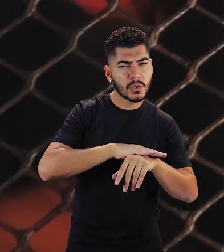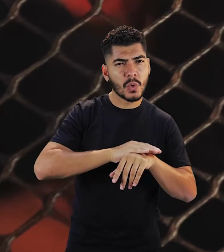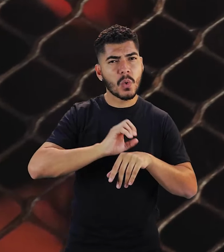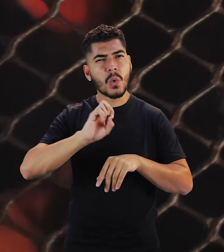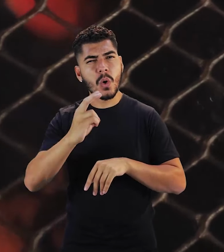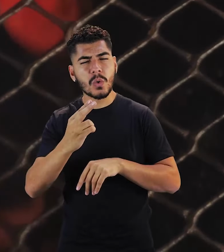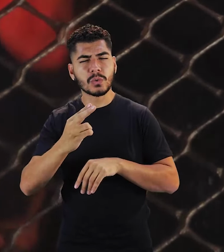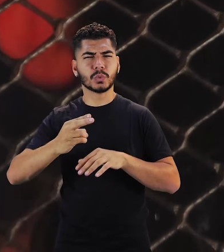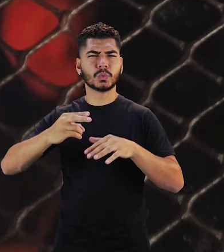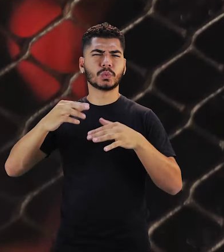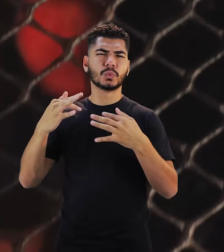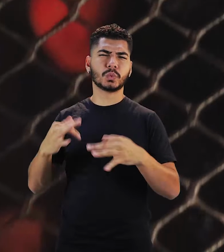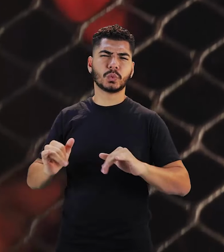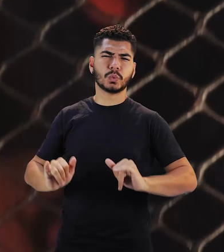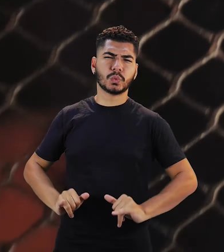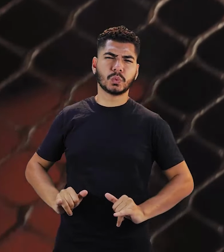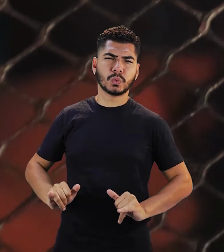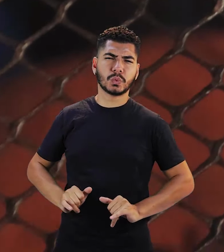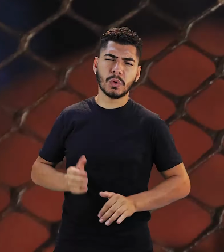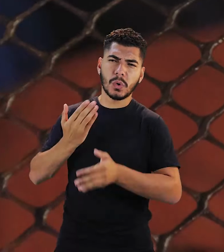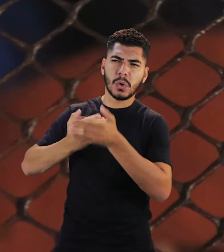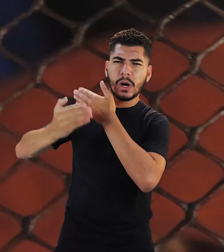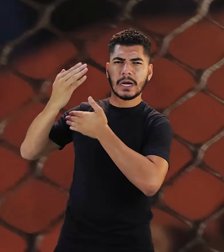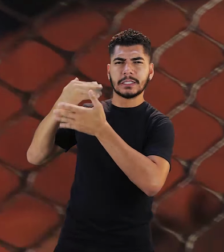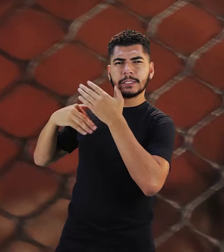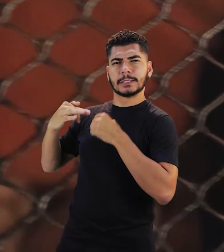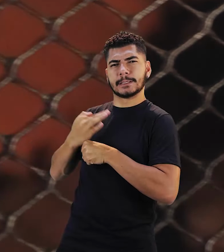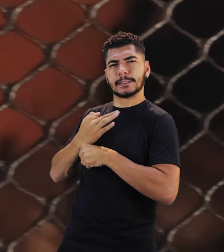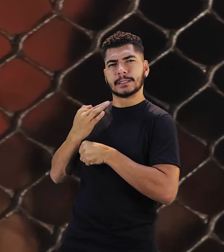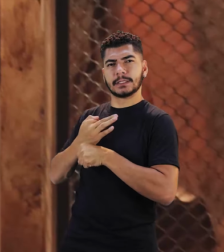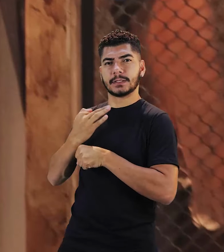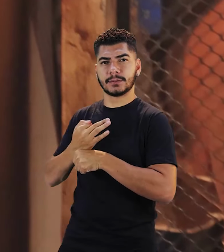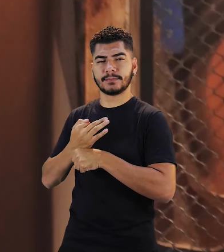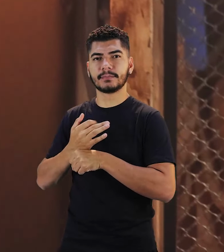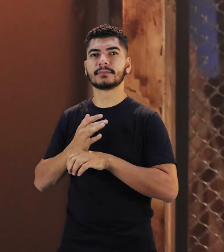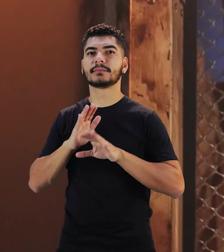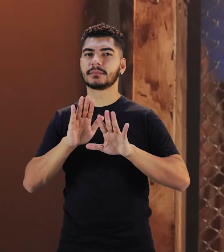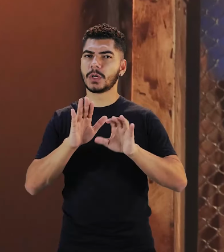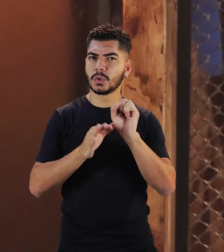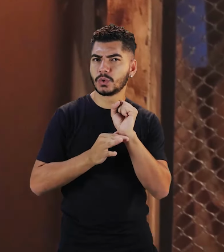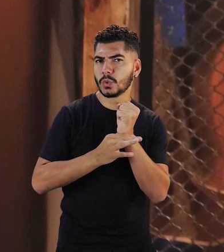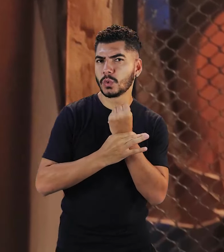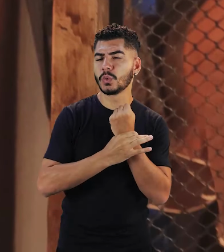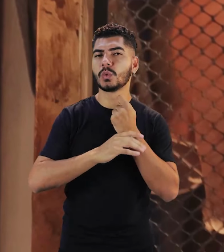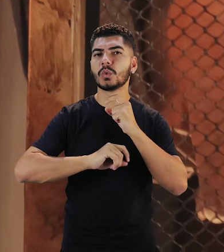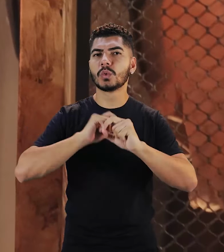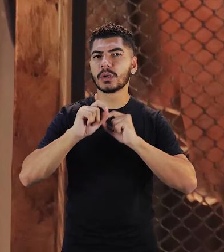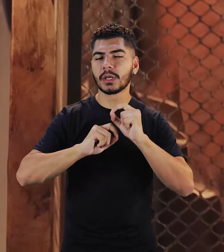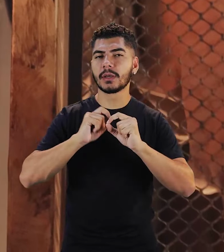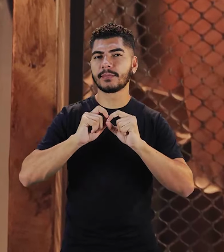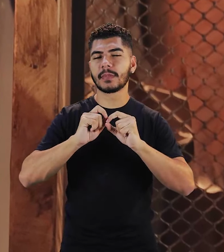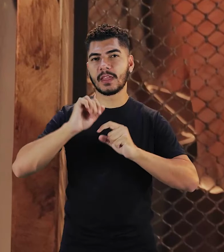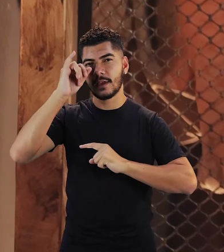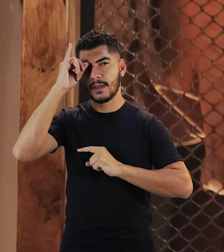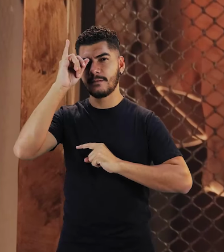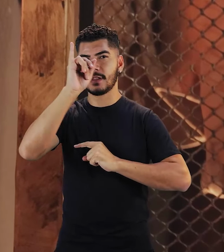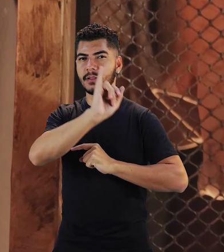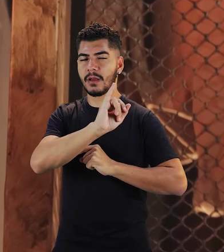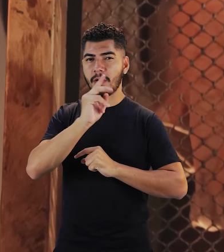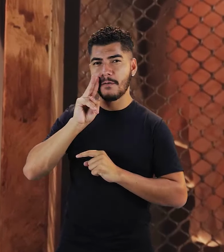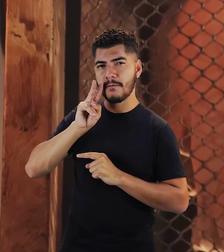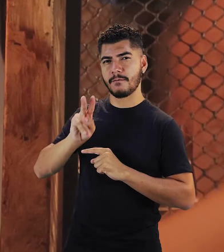tempo reprimida. Seguro, pelo menos, de que elas o impediriam de verificar se este rosto